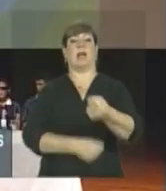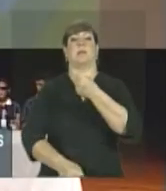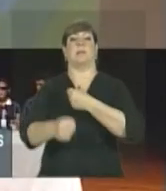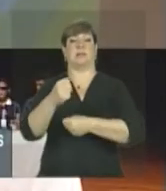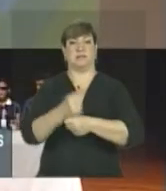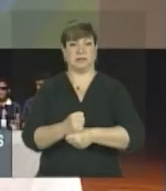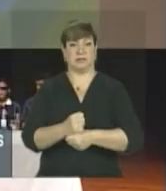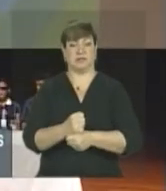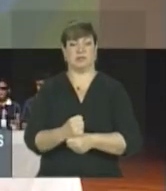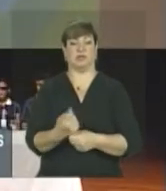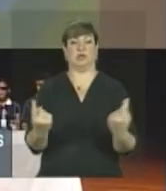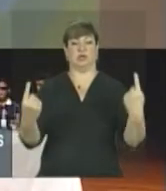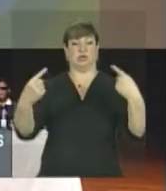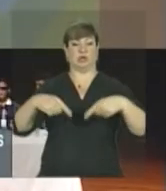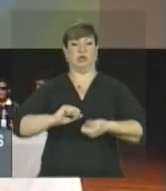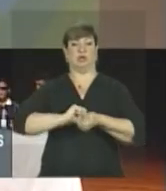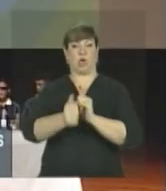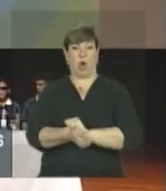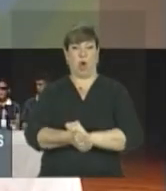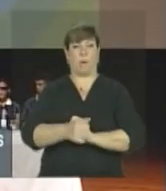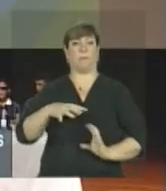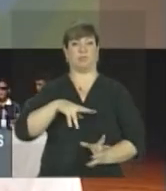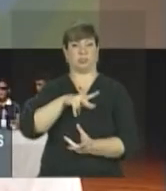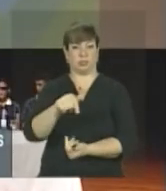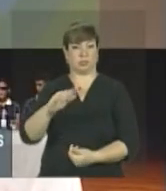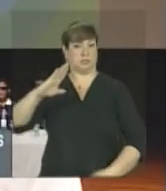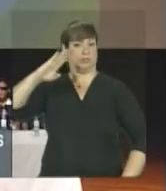os Jogos Mundiais Militares, no ano